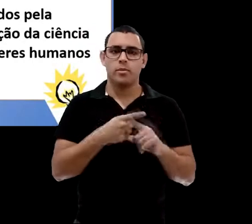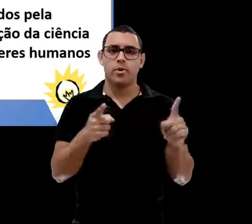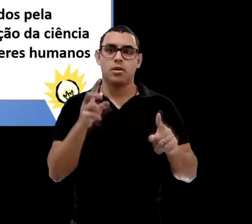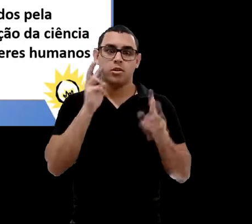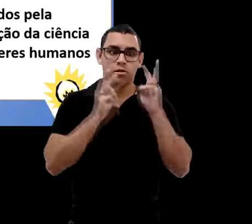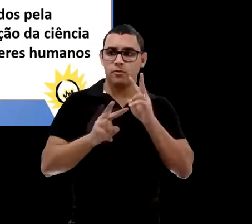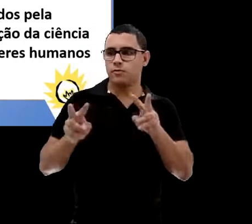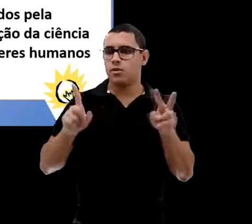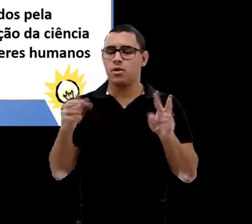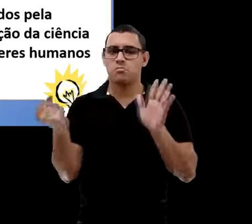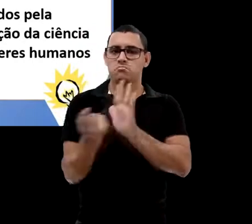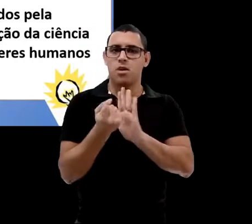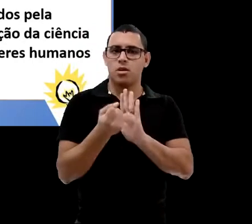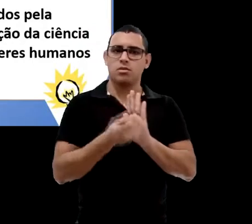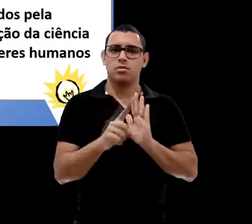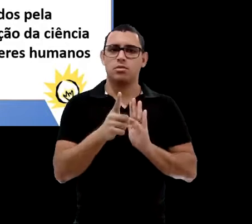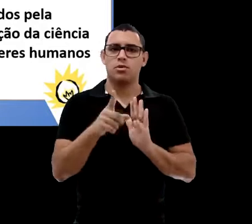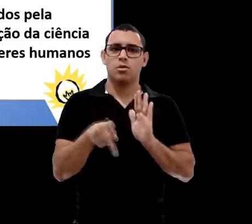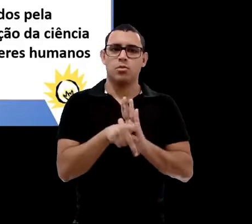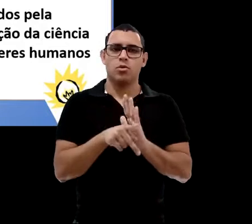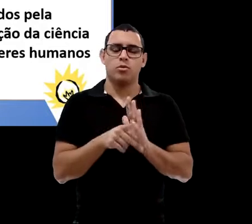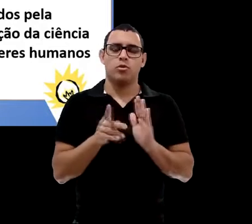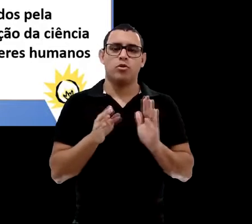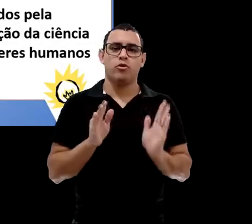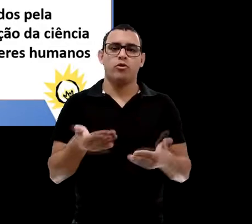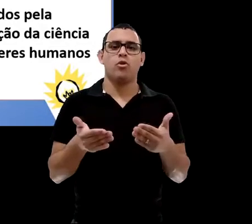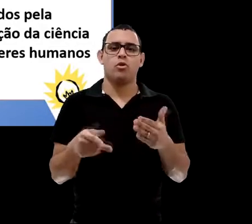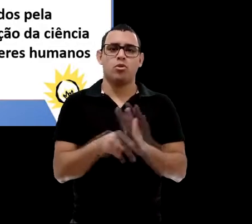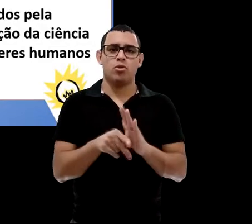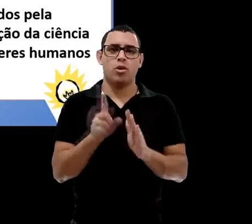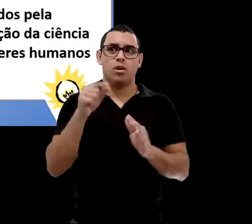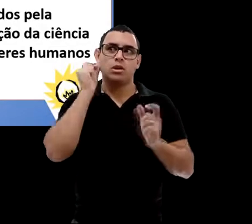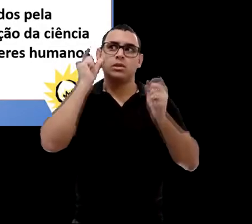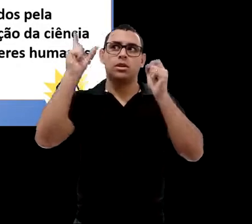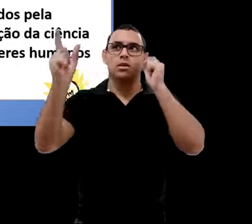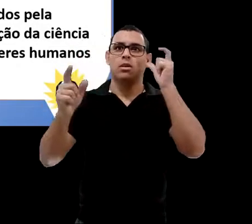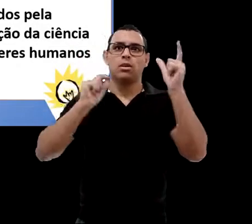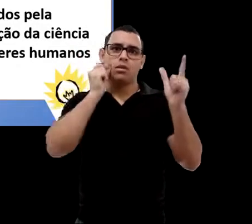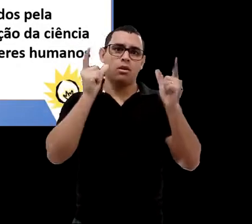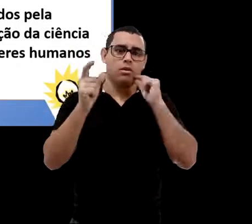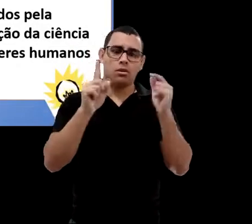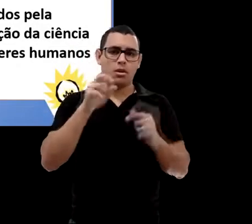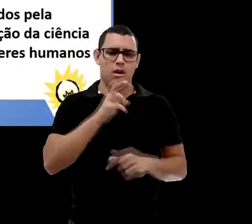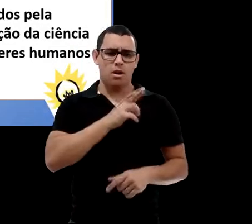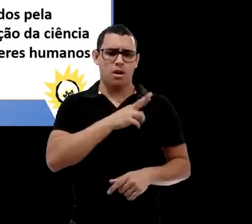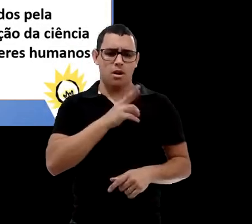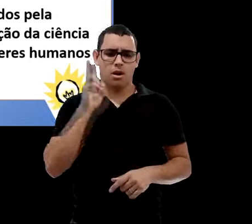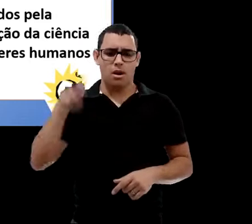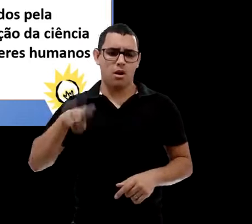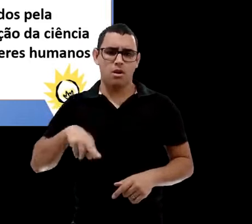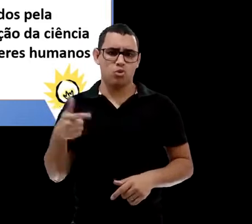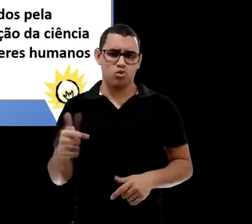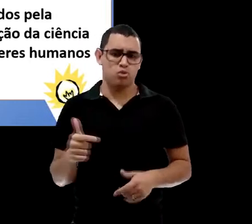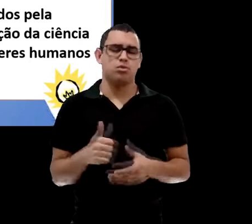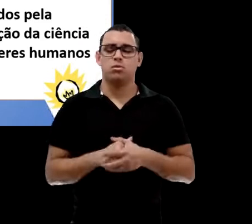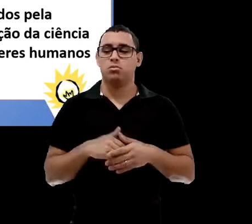bíblica, né? Mas a visão era muito marcada ainda, não era muito marcada pelo misticismo, não era só uma leitura